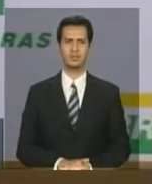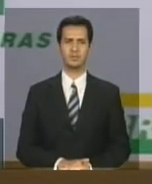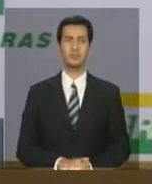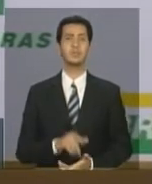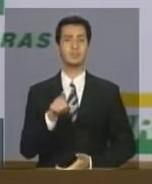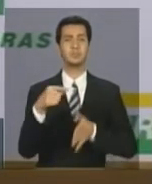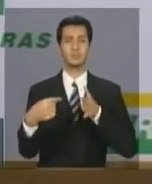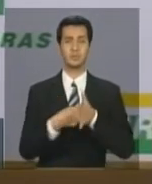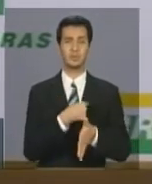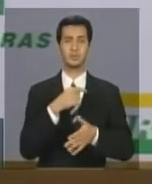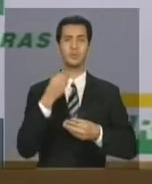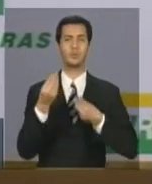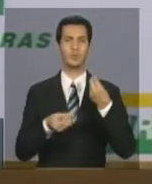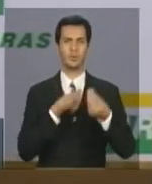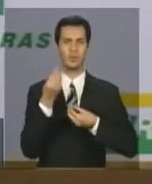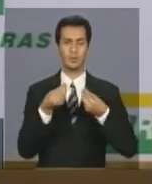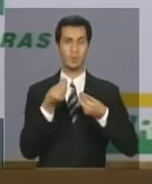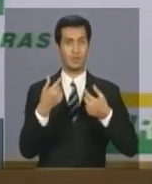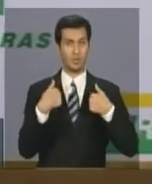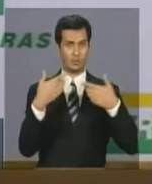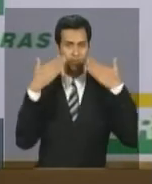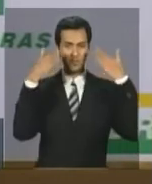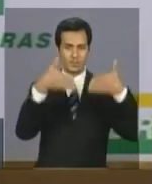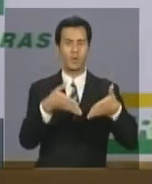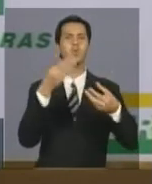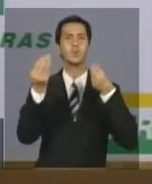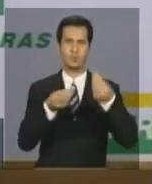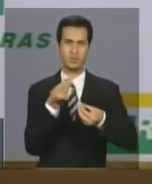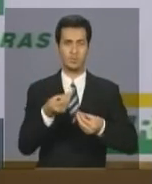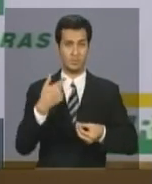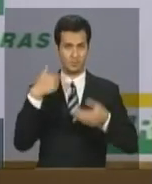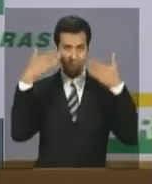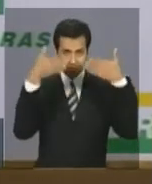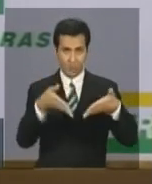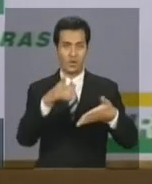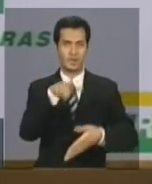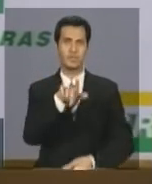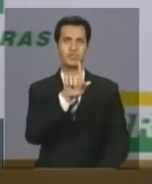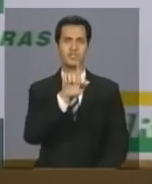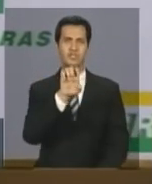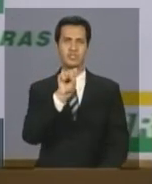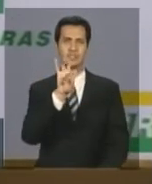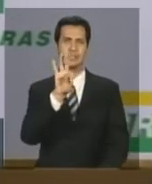Você perguntou como é que vai ser, qual é o meu foco. O meu foco é gestão.